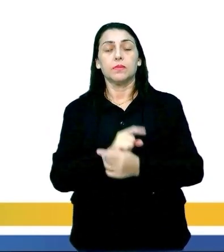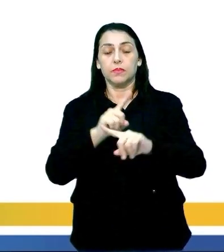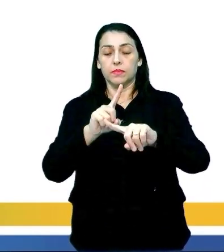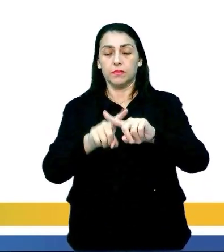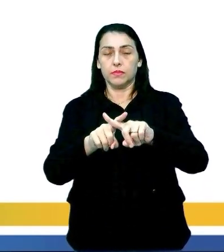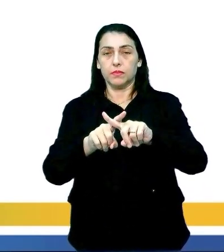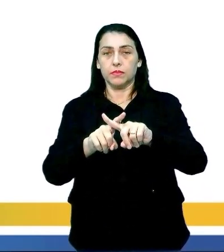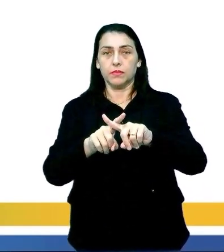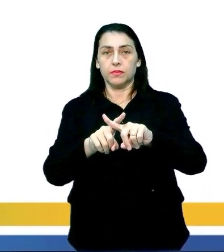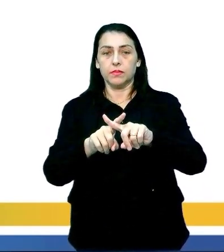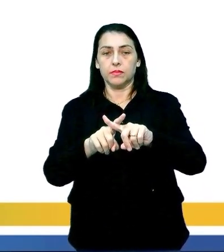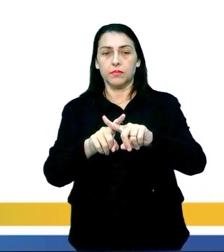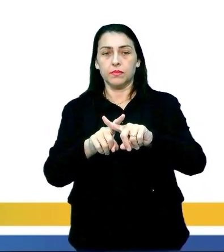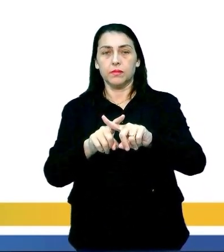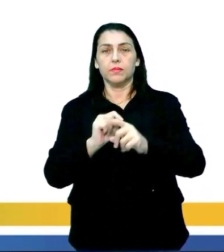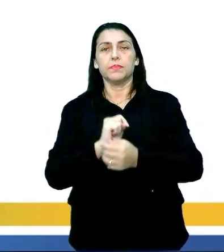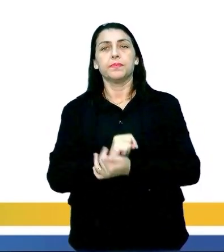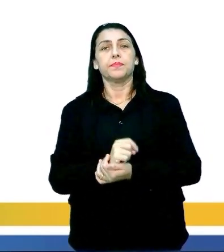pelos meios.